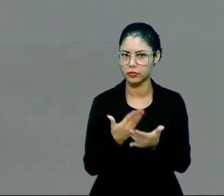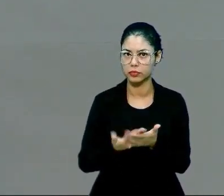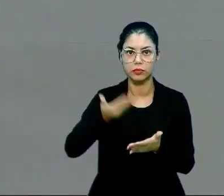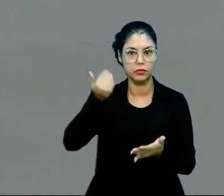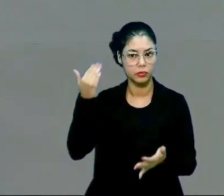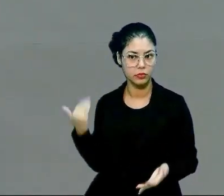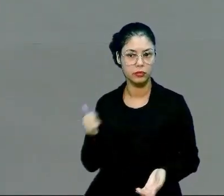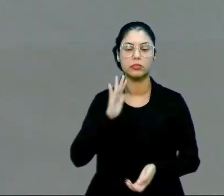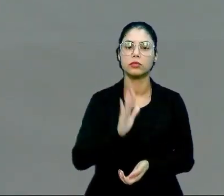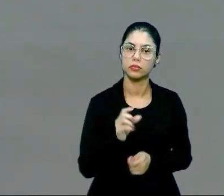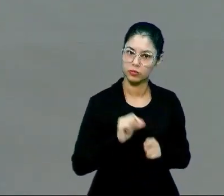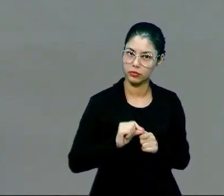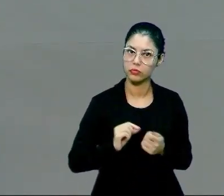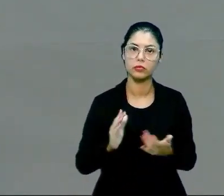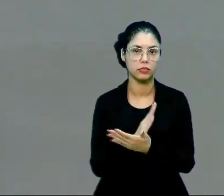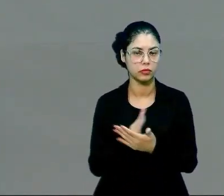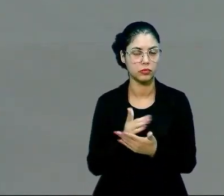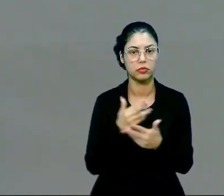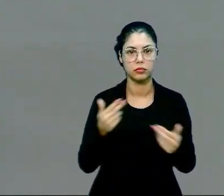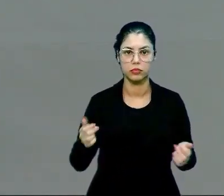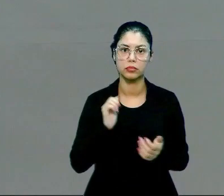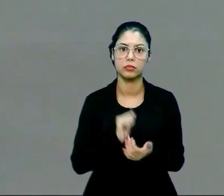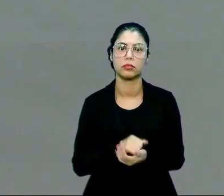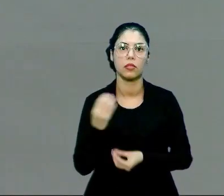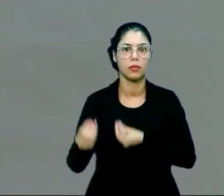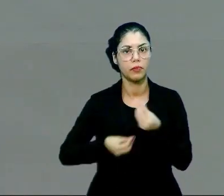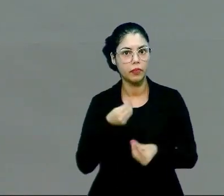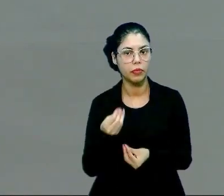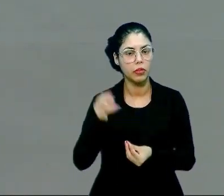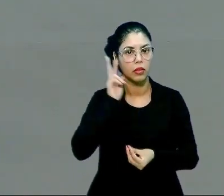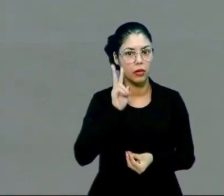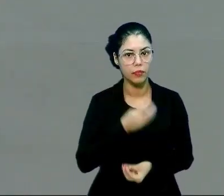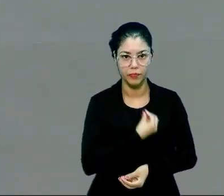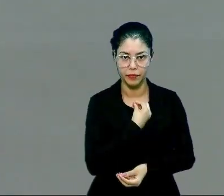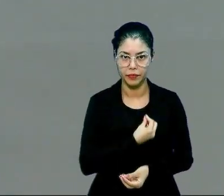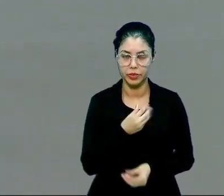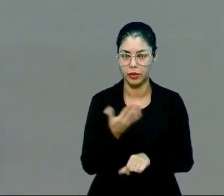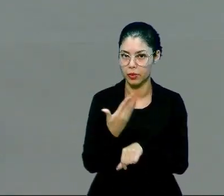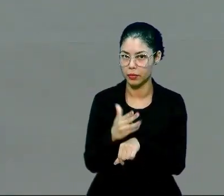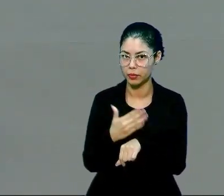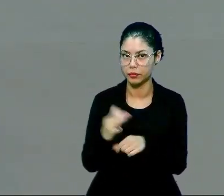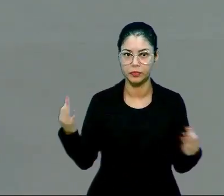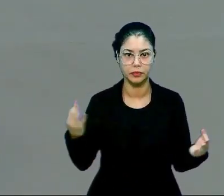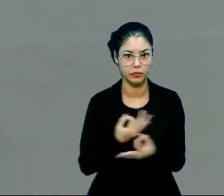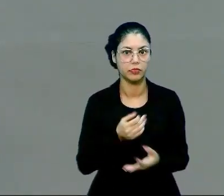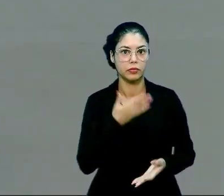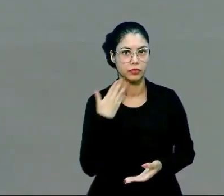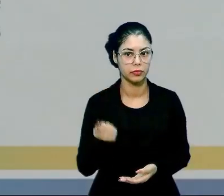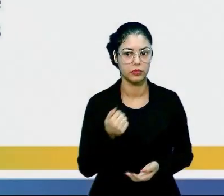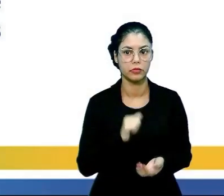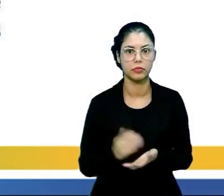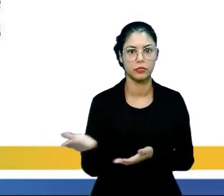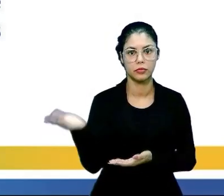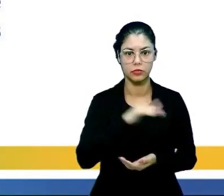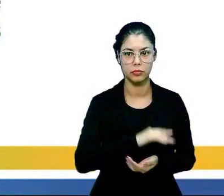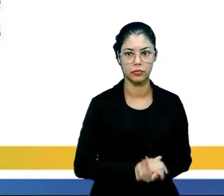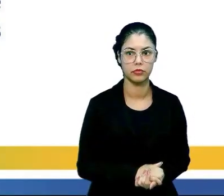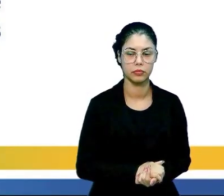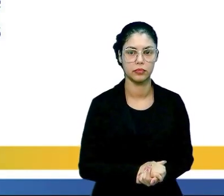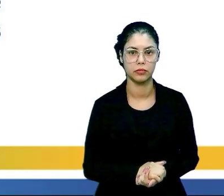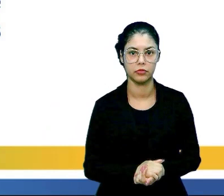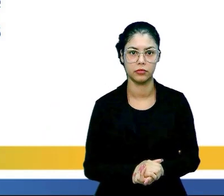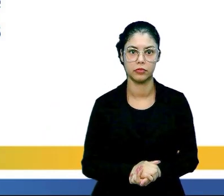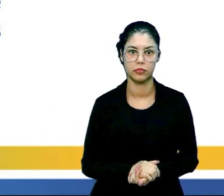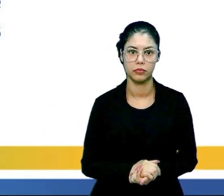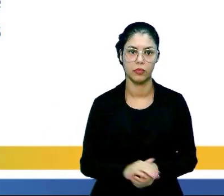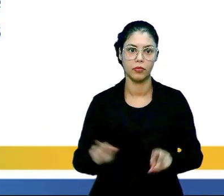anteriores, eu já fiz isso algumas vezes. Mas como recordar é viver e é a prática que aperfeiçoa, então vamos lá.